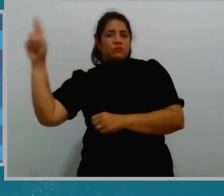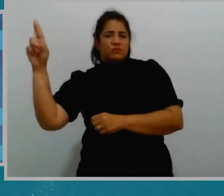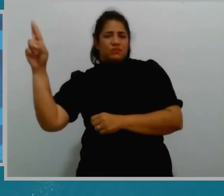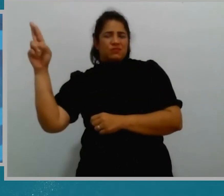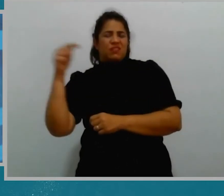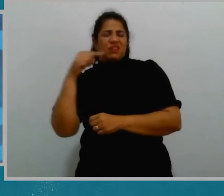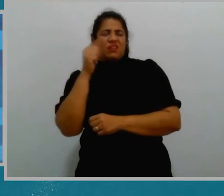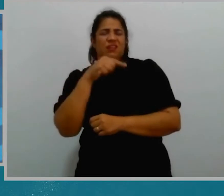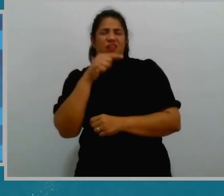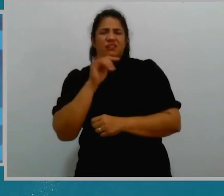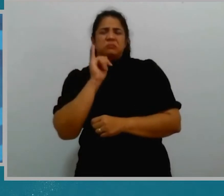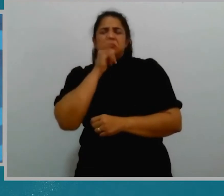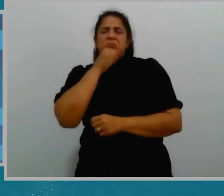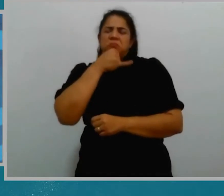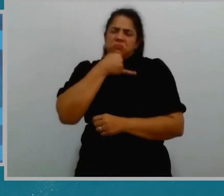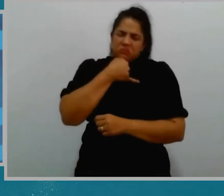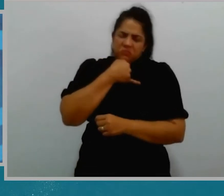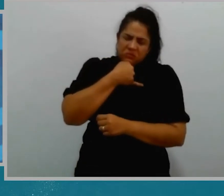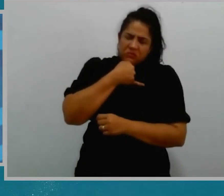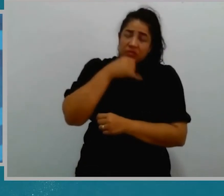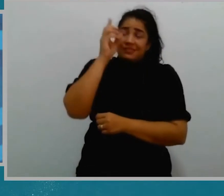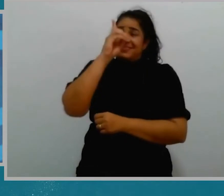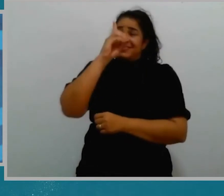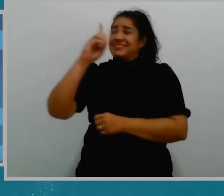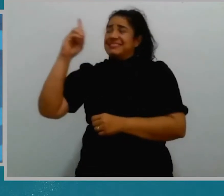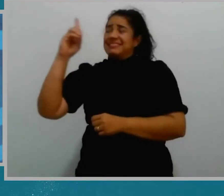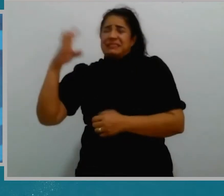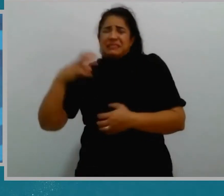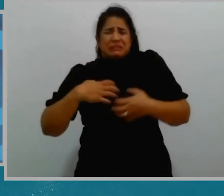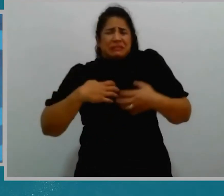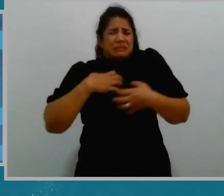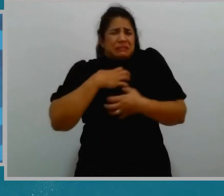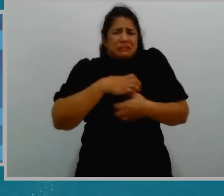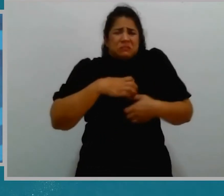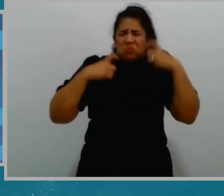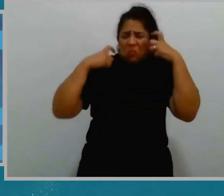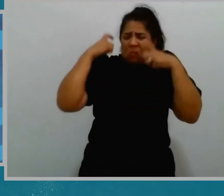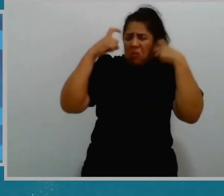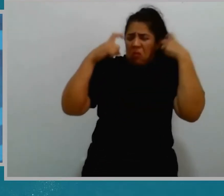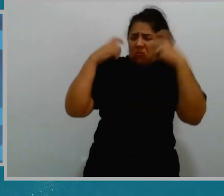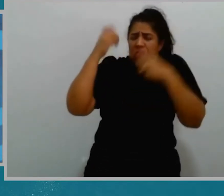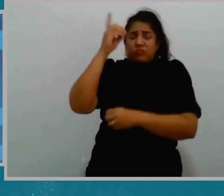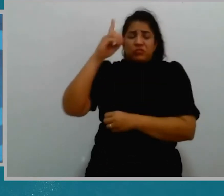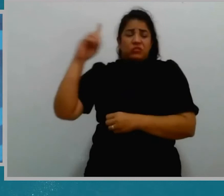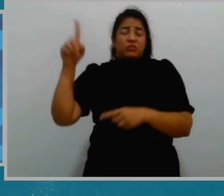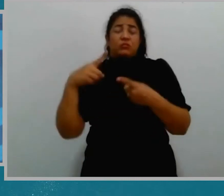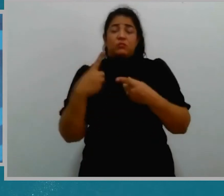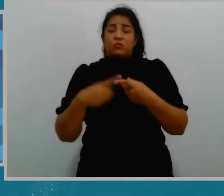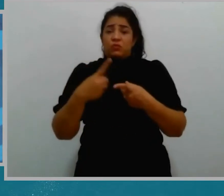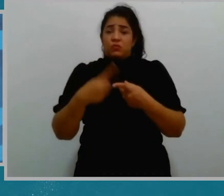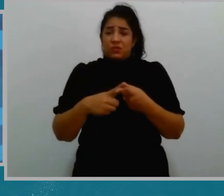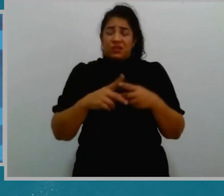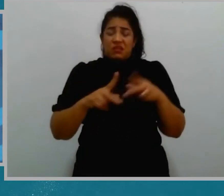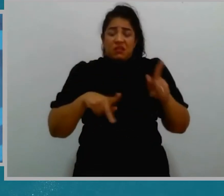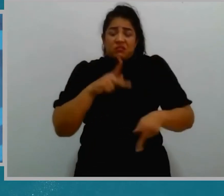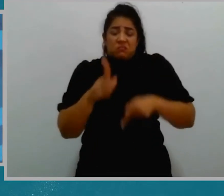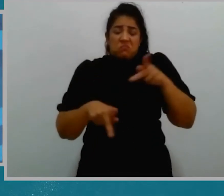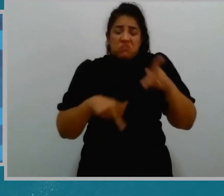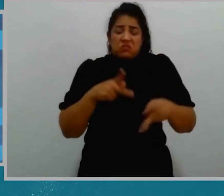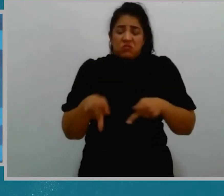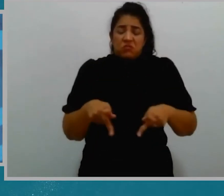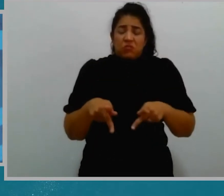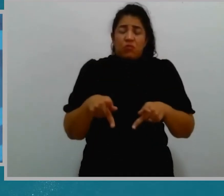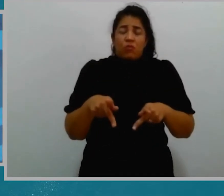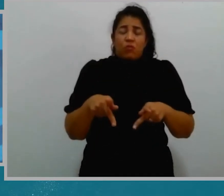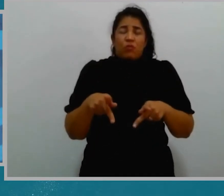de Deus, é o desespero de Deus, a terra não ouve a palavra de Deus, não compreende, não há quem